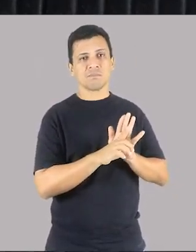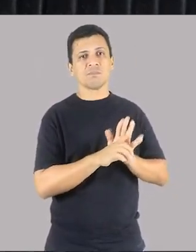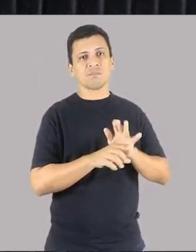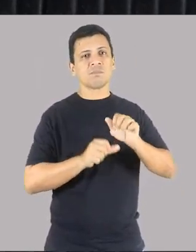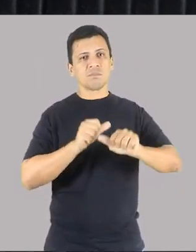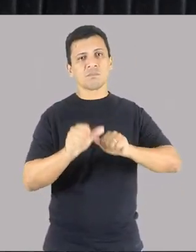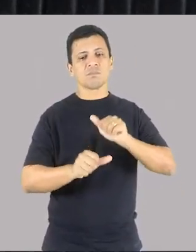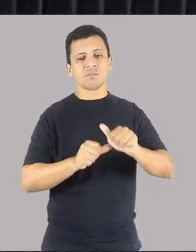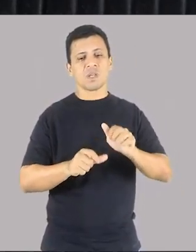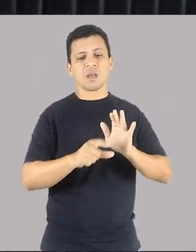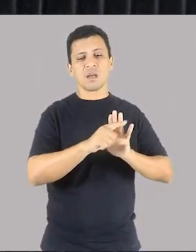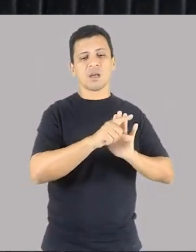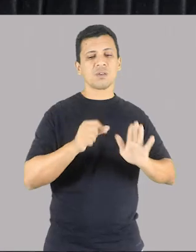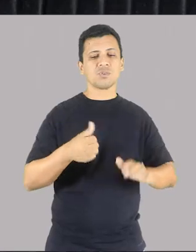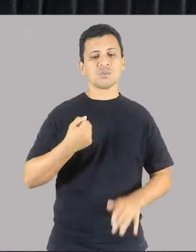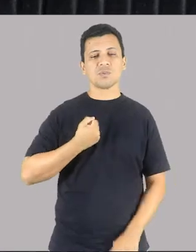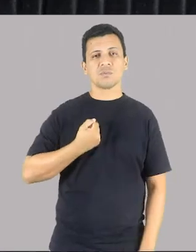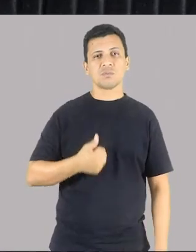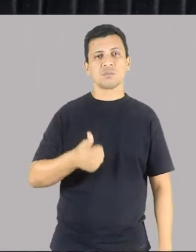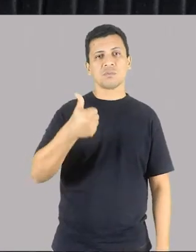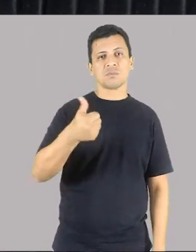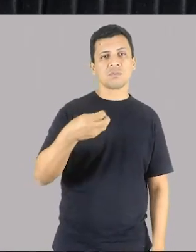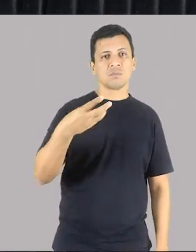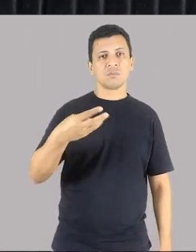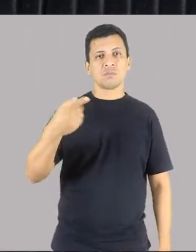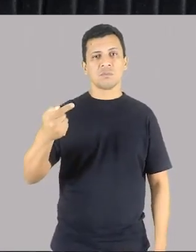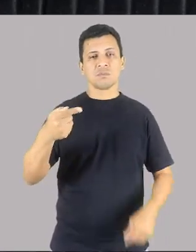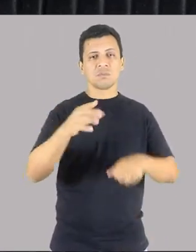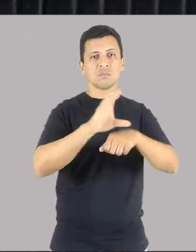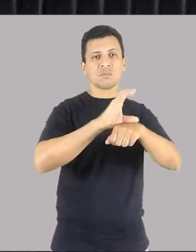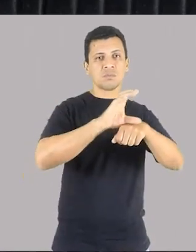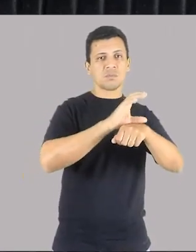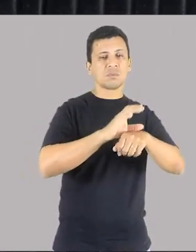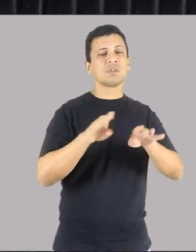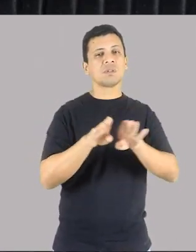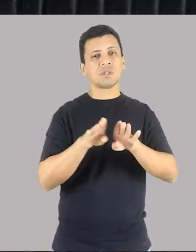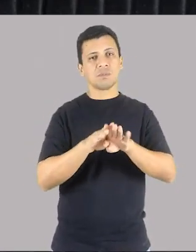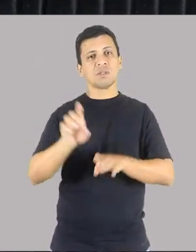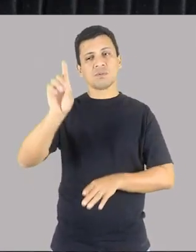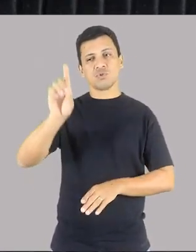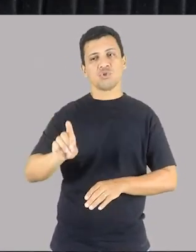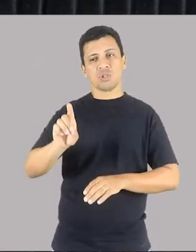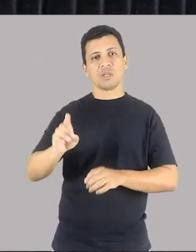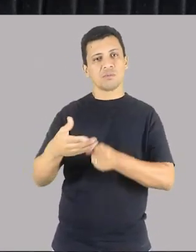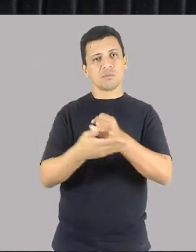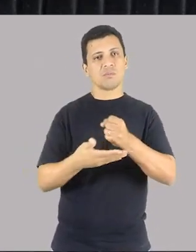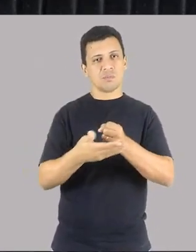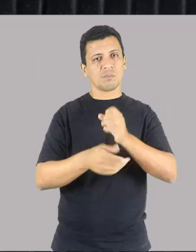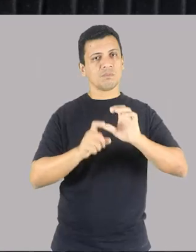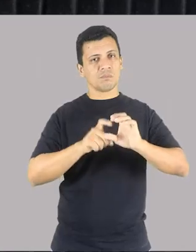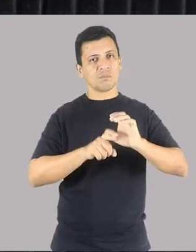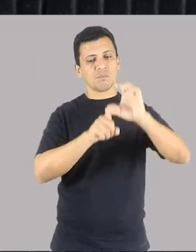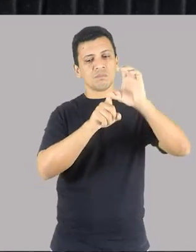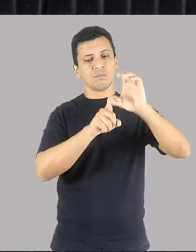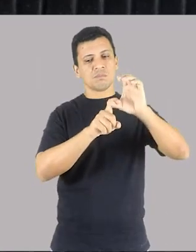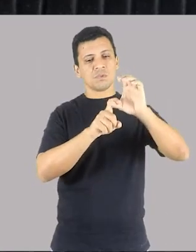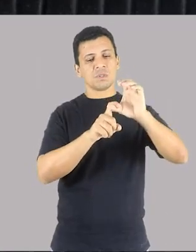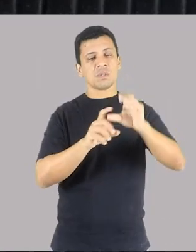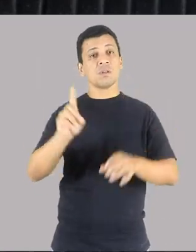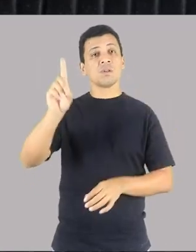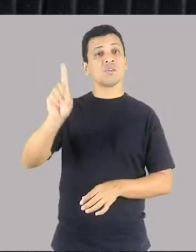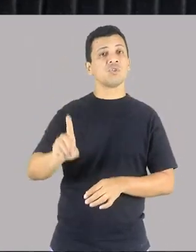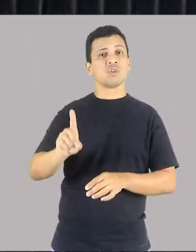exceção constitucional, descrito na Constituição, beleza? Bom, o estado de sítio também é uma terceira exceção à legalidade e